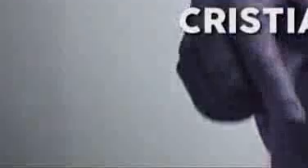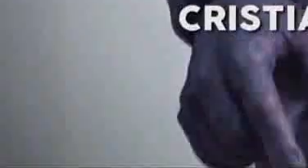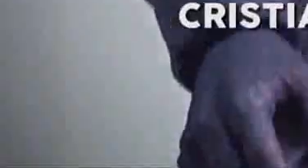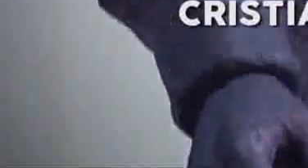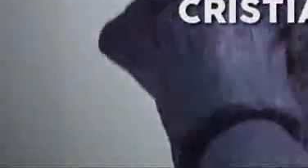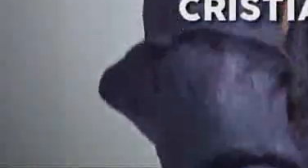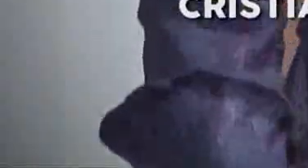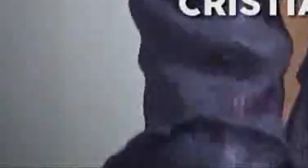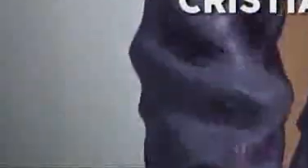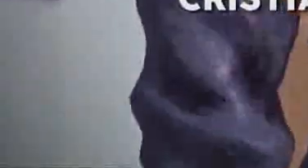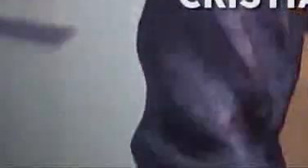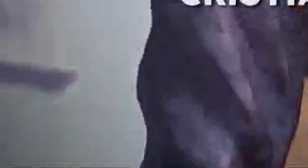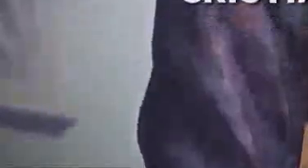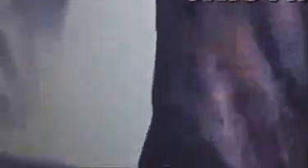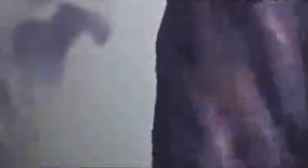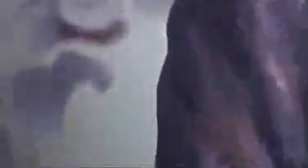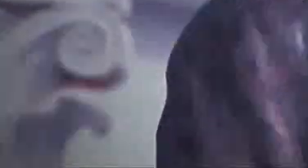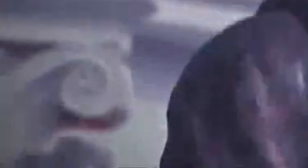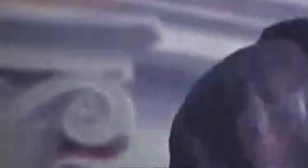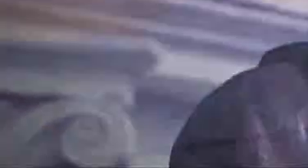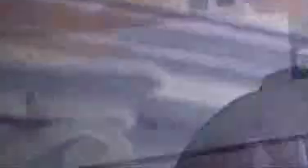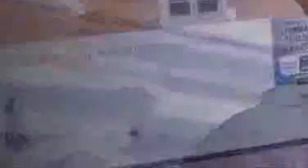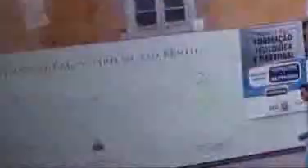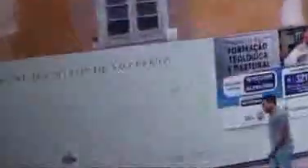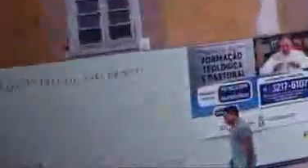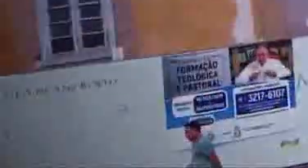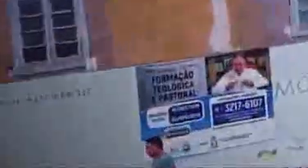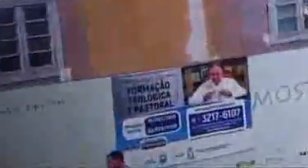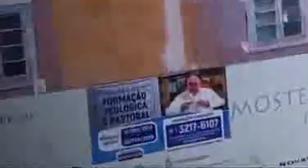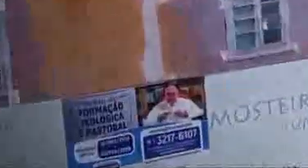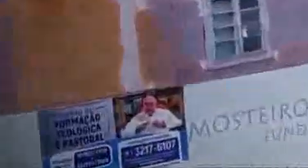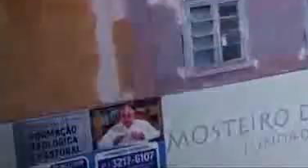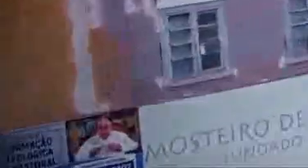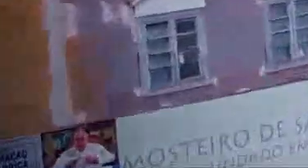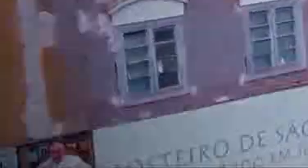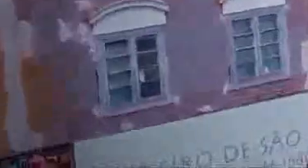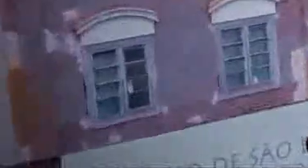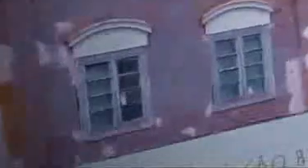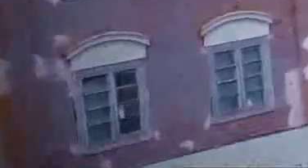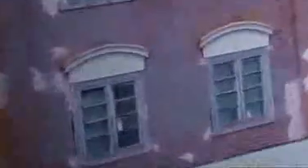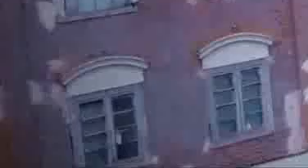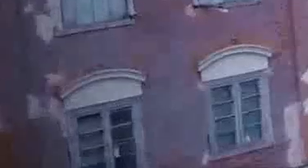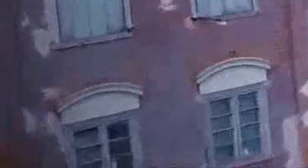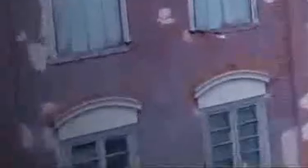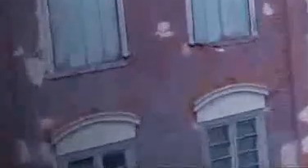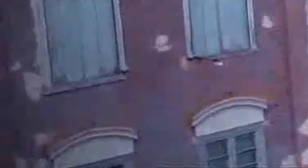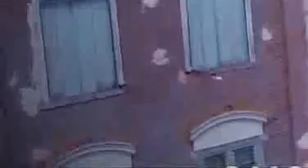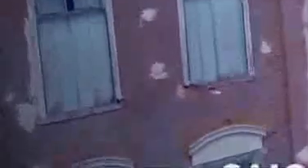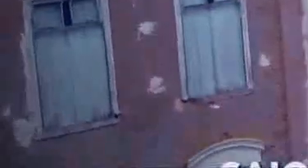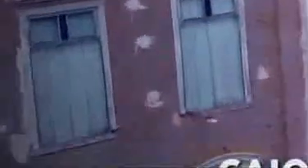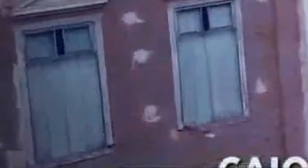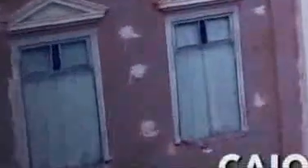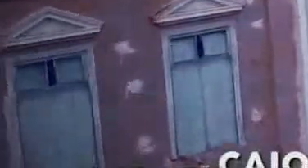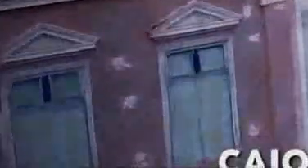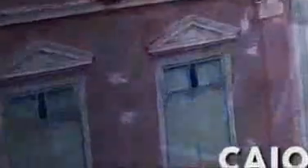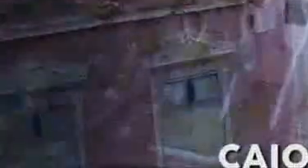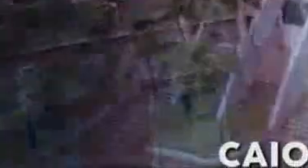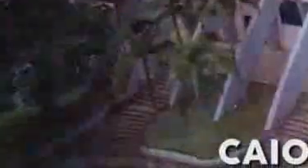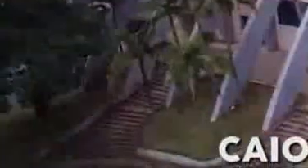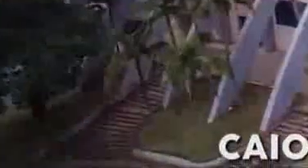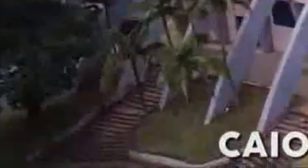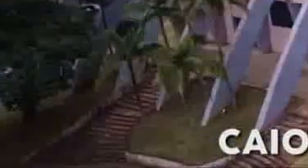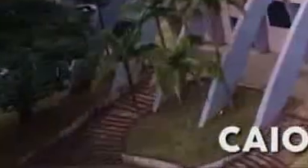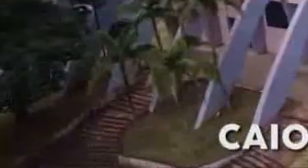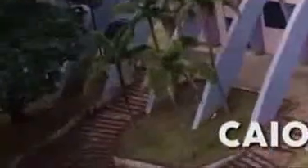em teu seriedade Desafio o nosso peito a própria morte